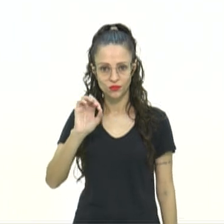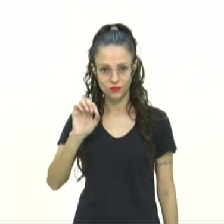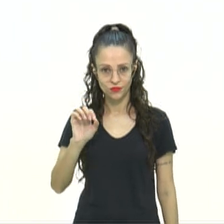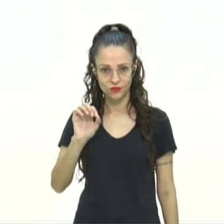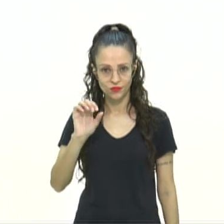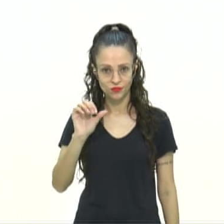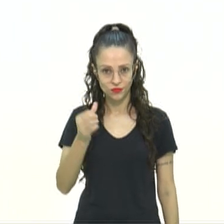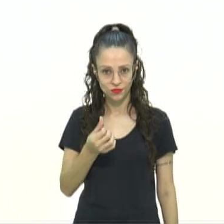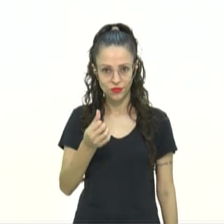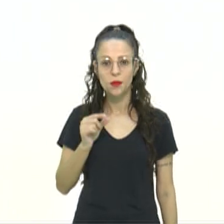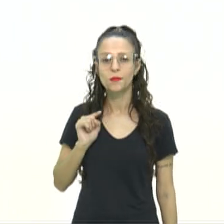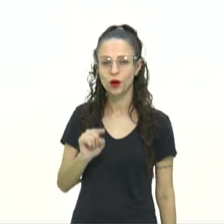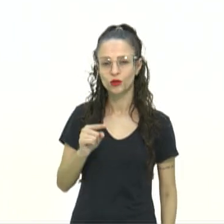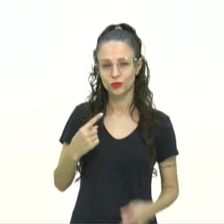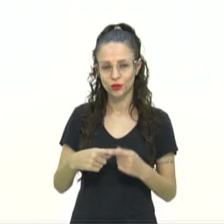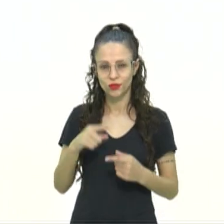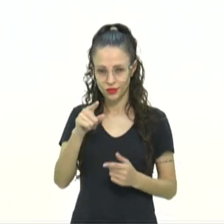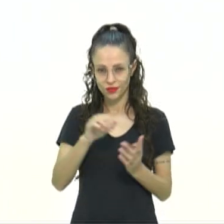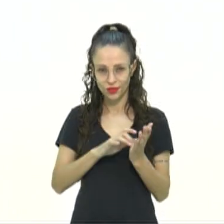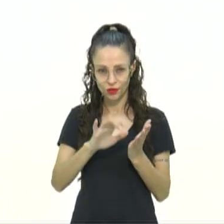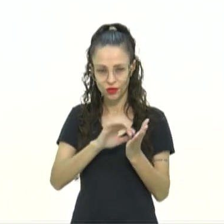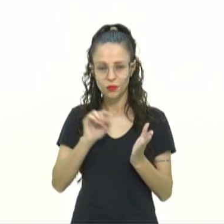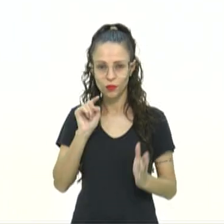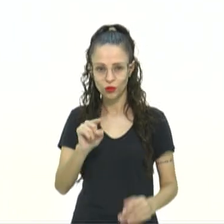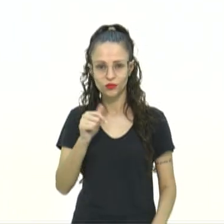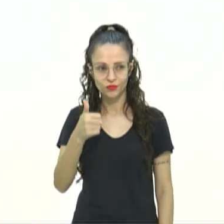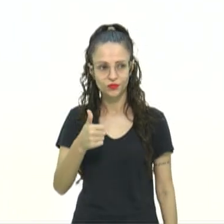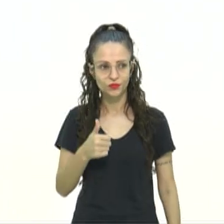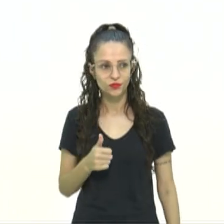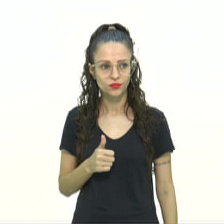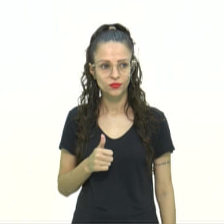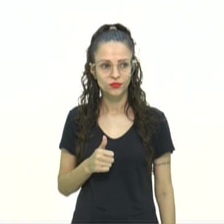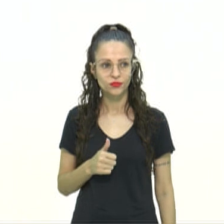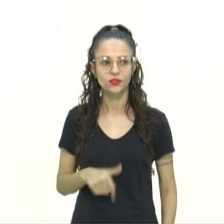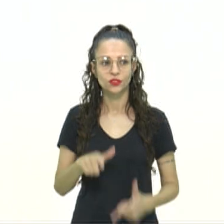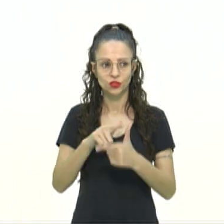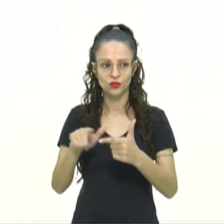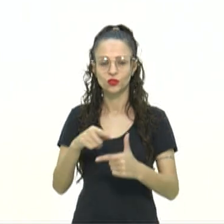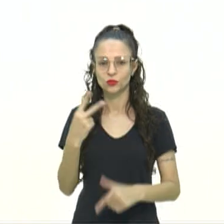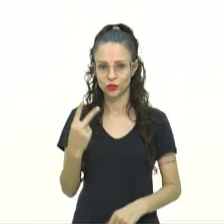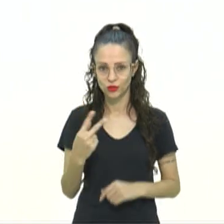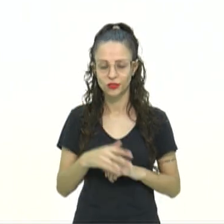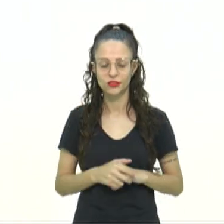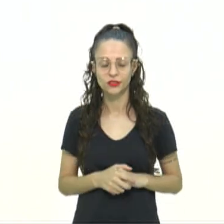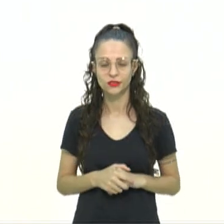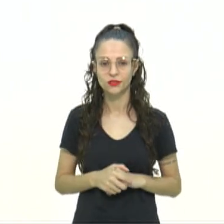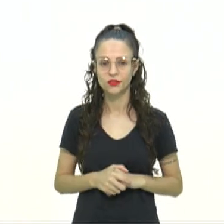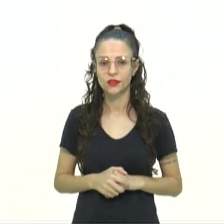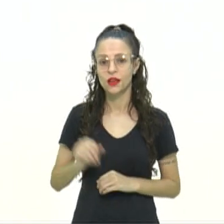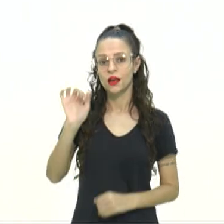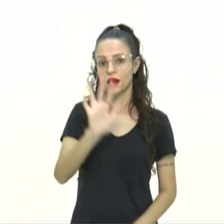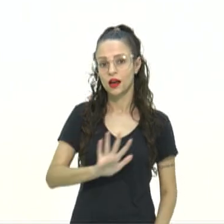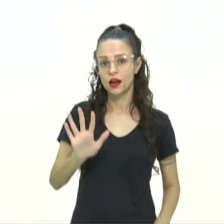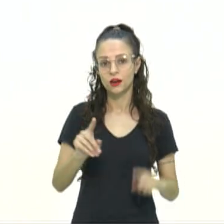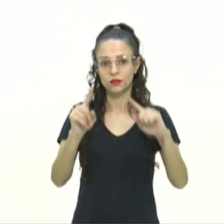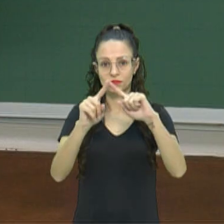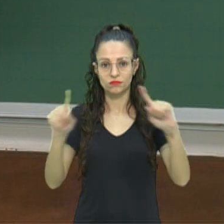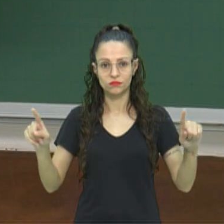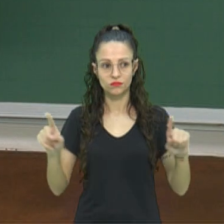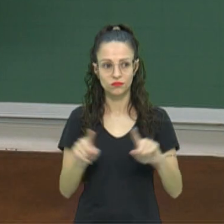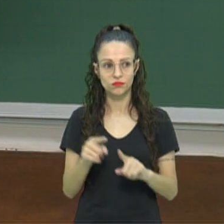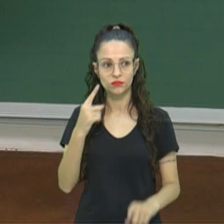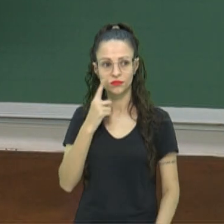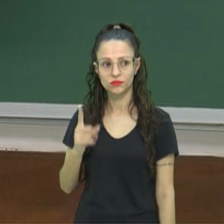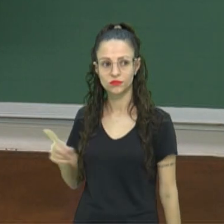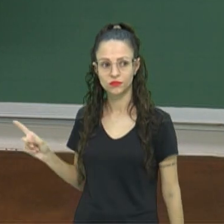1,06, eu digo ponto porque na calculadora você digita ponto se fizer, tá bom? Dividido por 2. Então, a área do losango vai dar essa área comprida